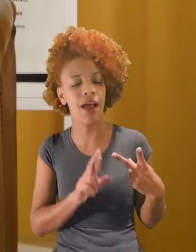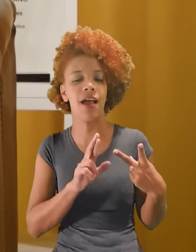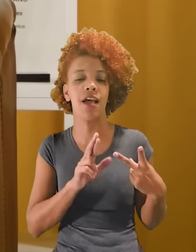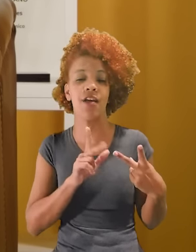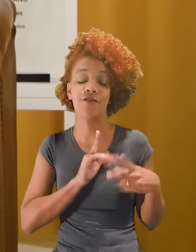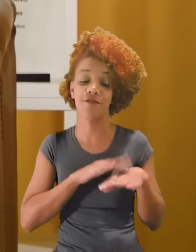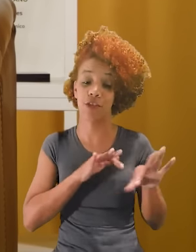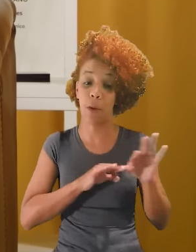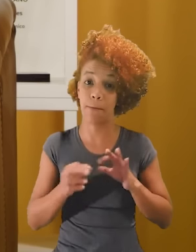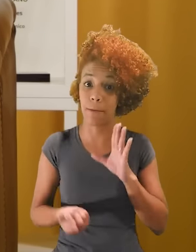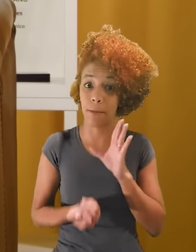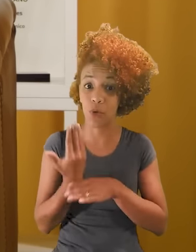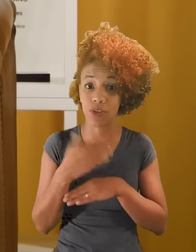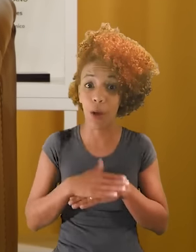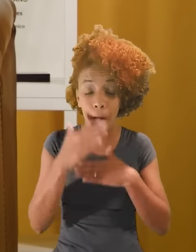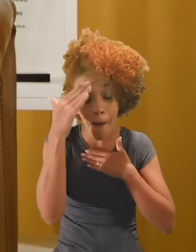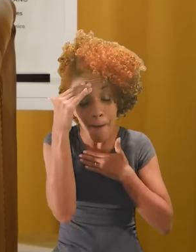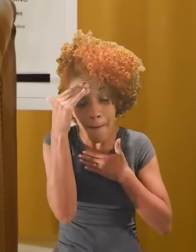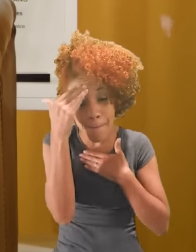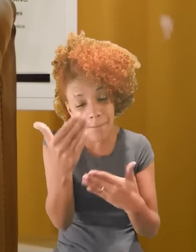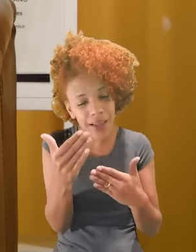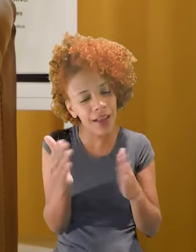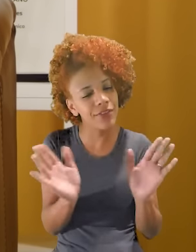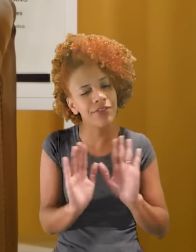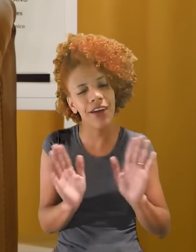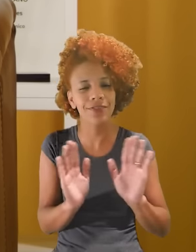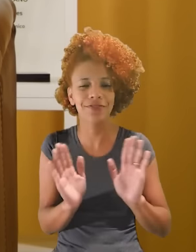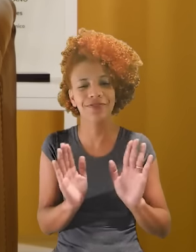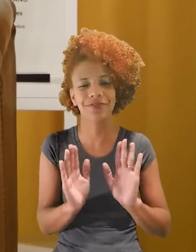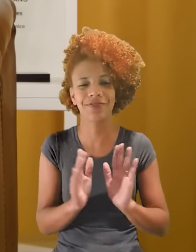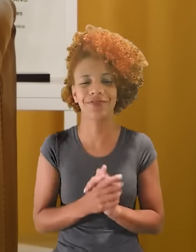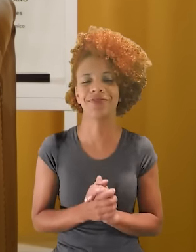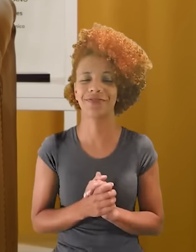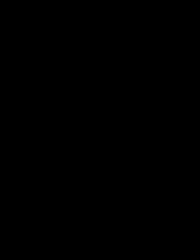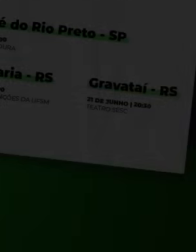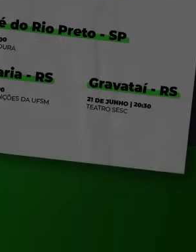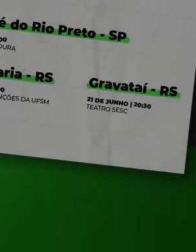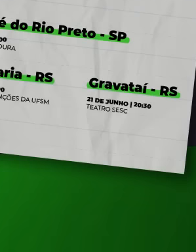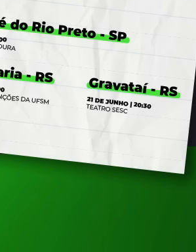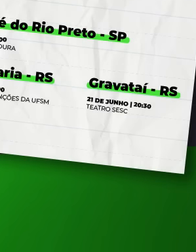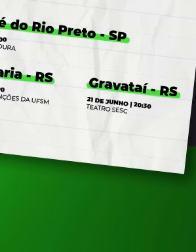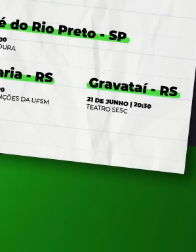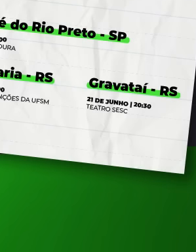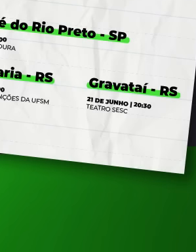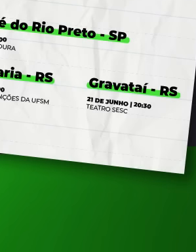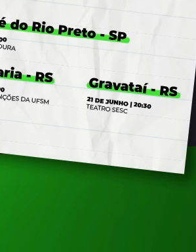fazendo esse projeto acontecer. Muito obrigado, valeu, tchau, tchau.